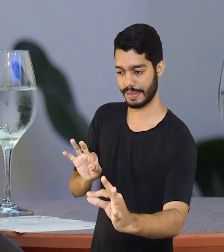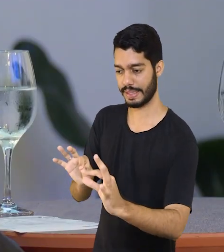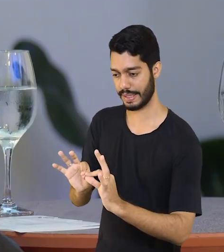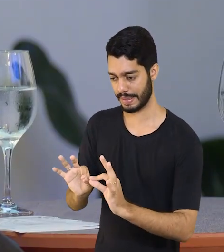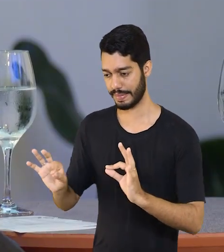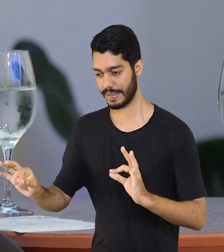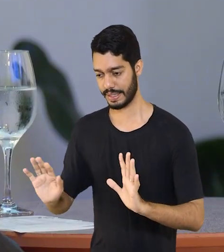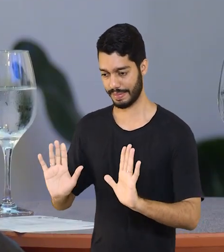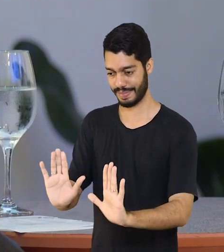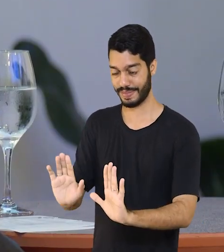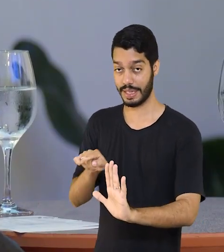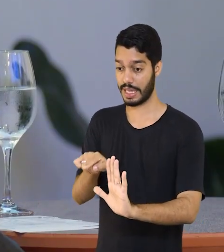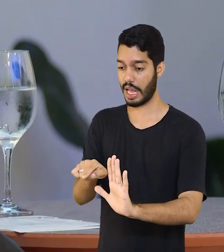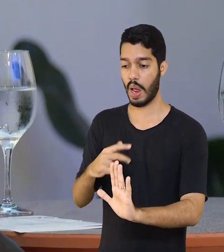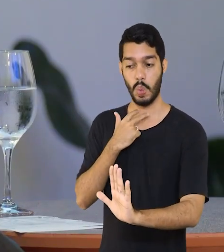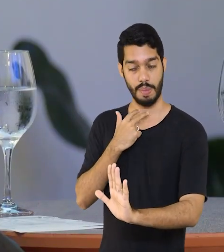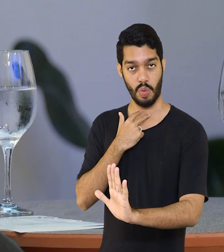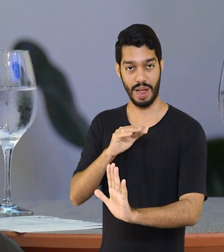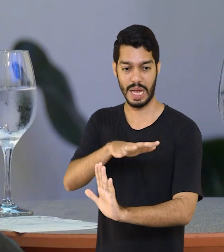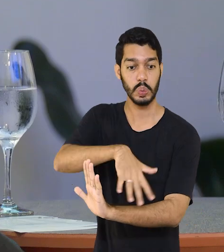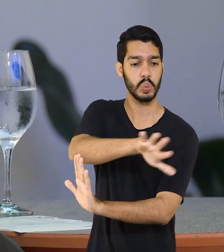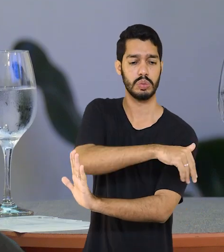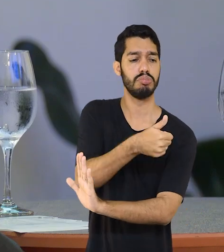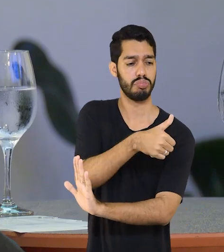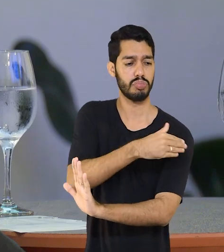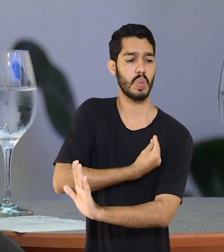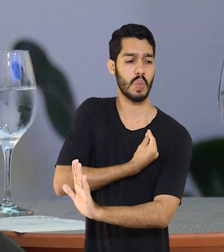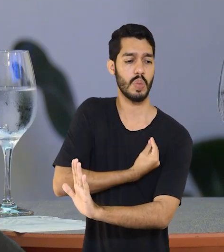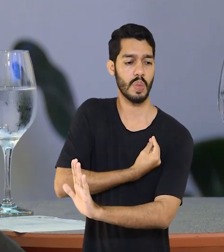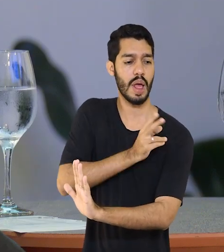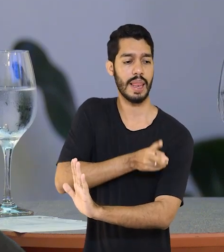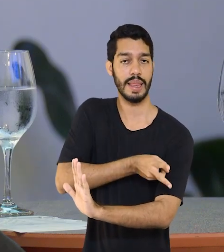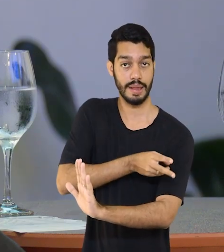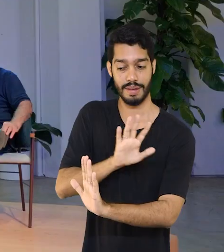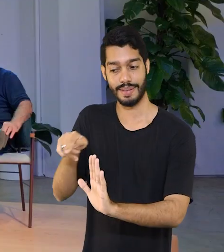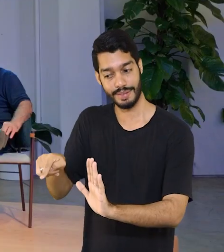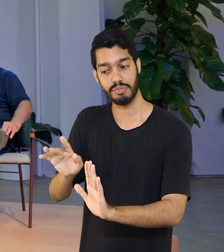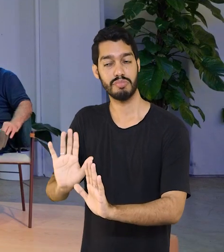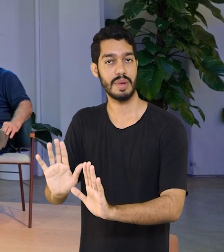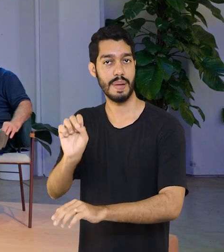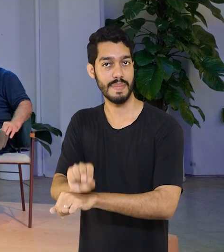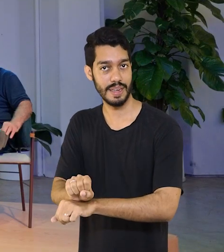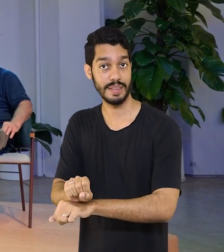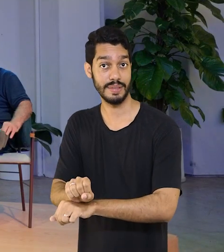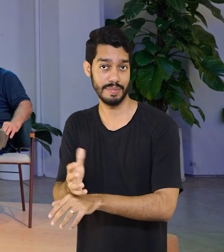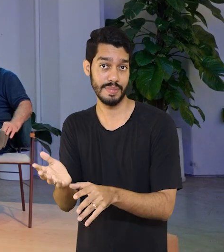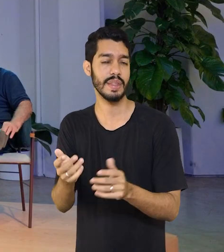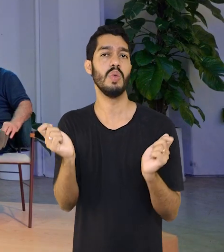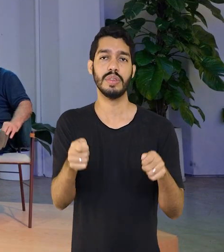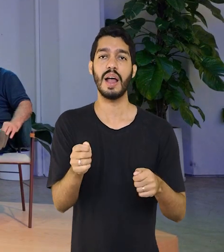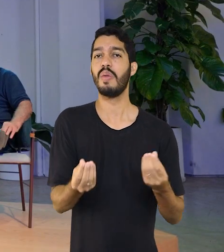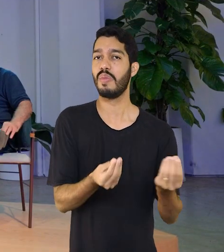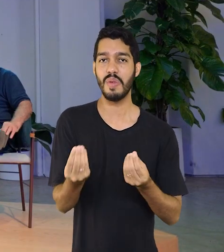aquela, não precisa fazer tudo. Enfim, são vários avanços, né, que a gente pode ter usando